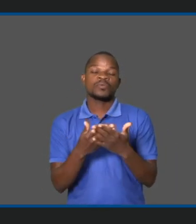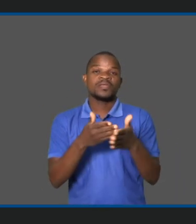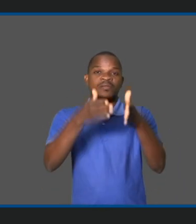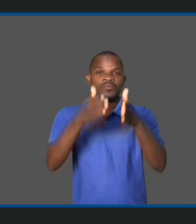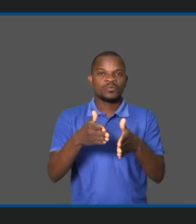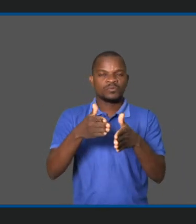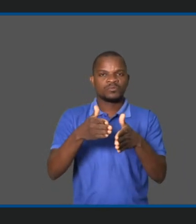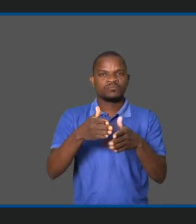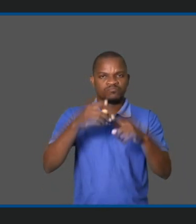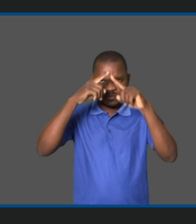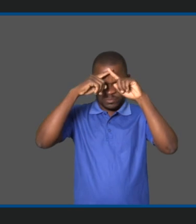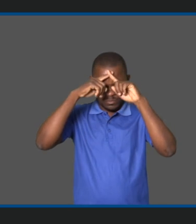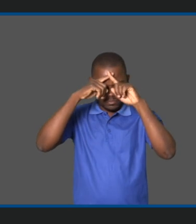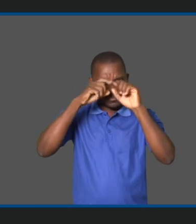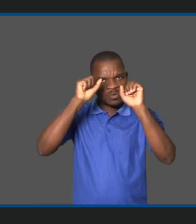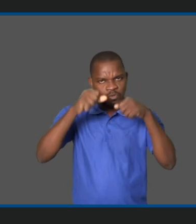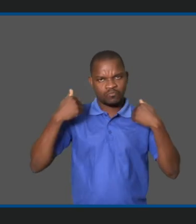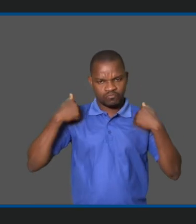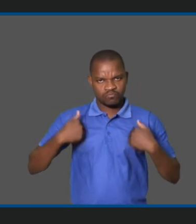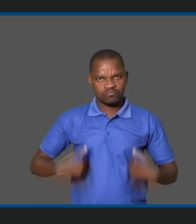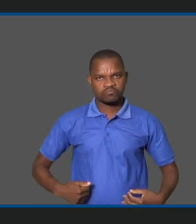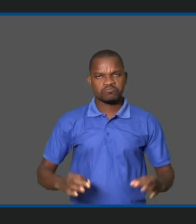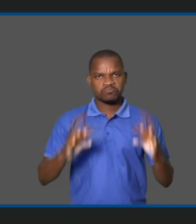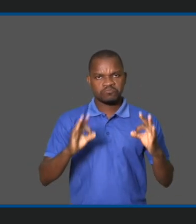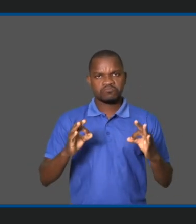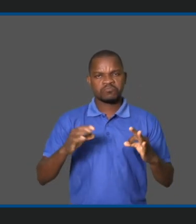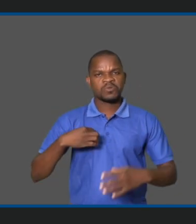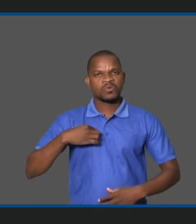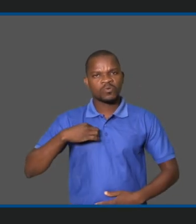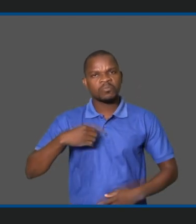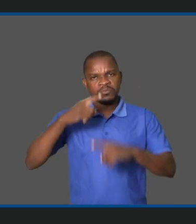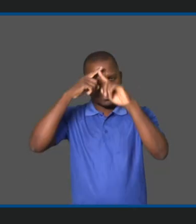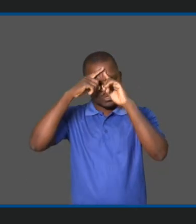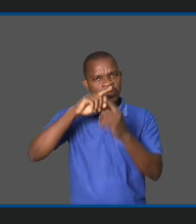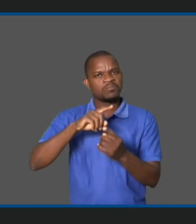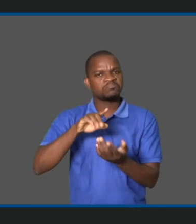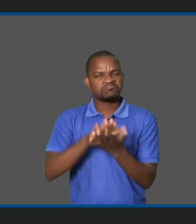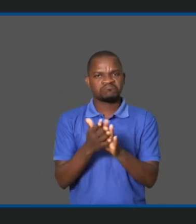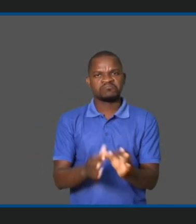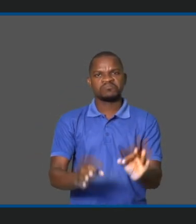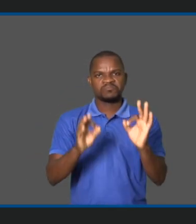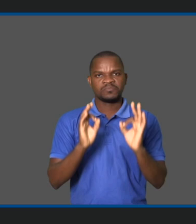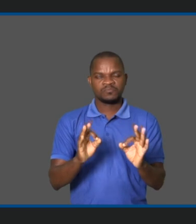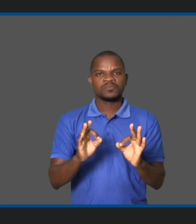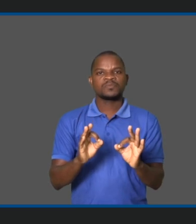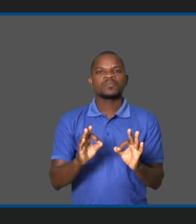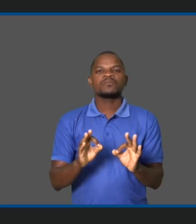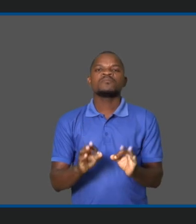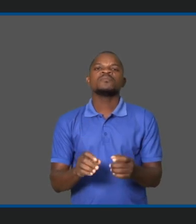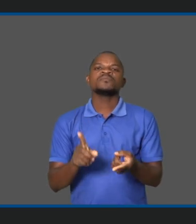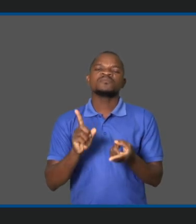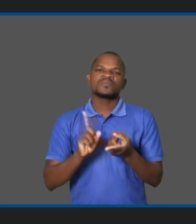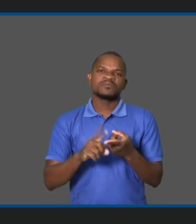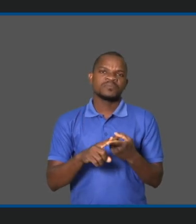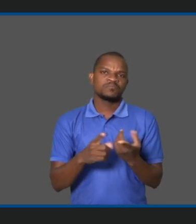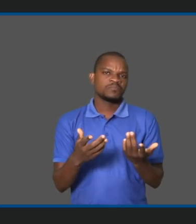trajado a rigor, em tanto que agente da polícia da República de Moçambique